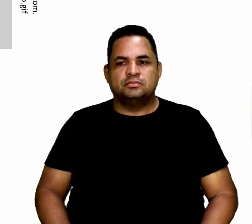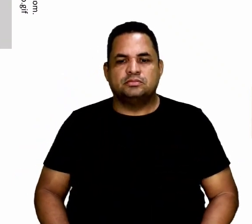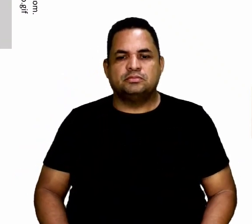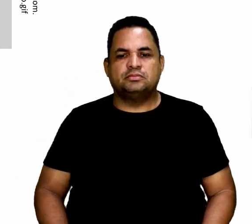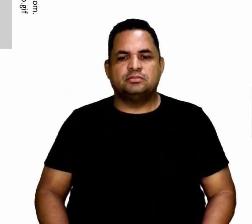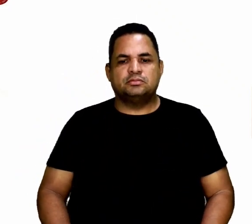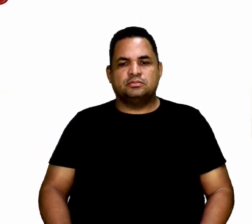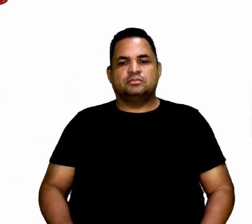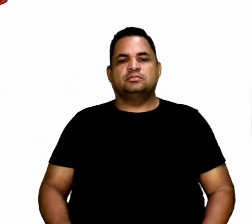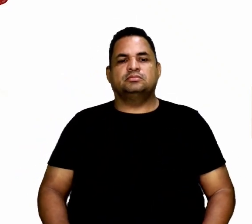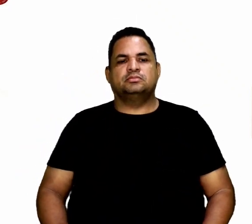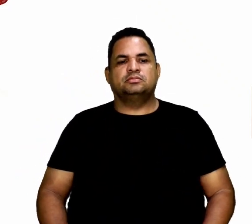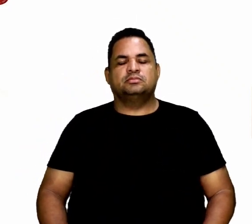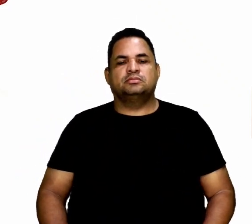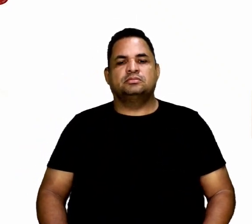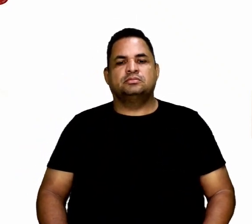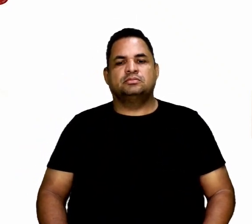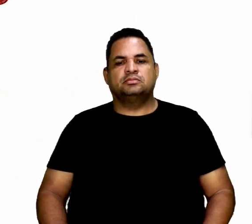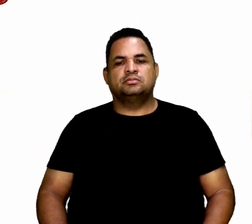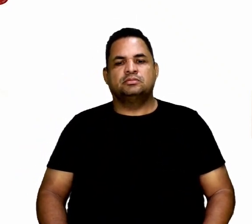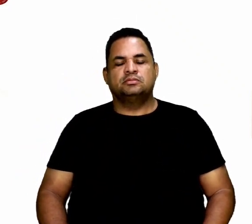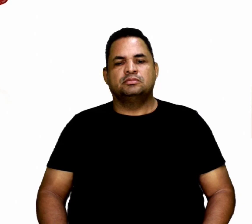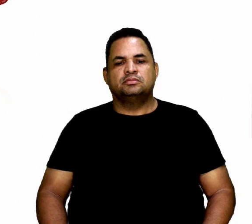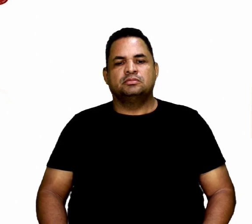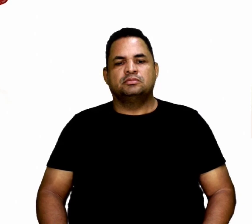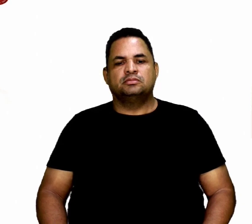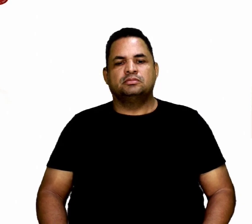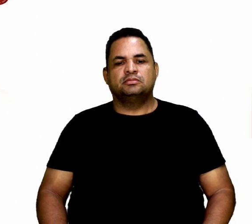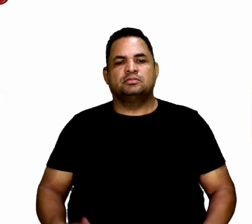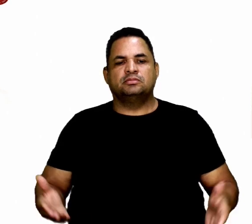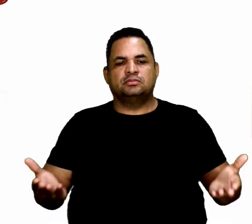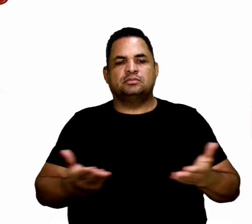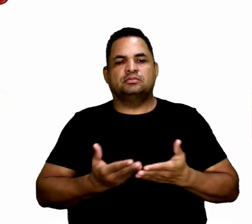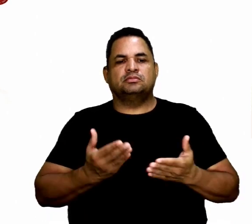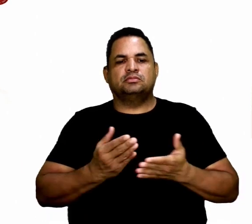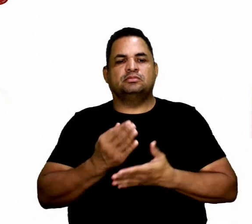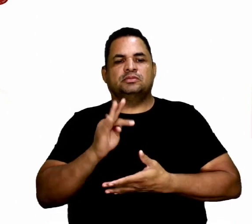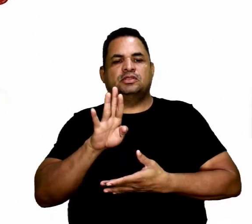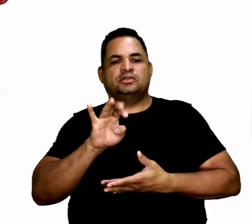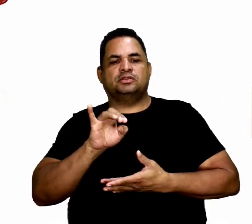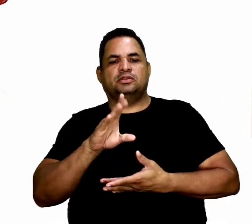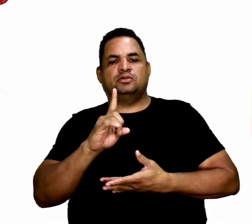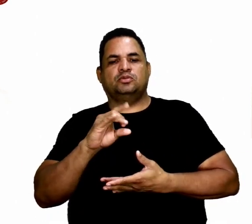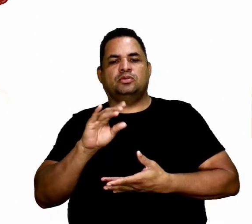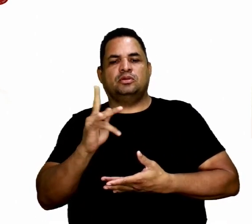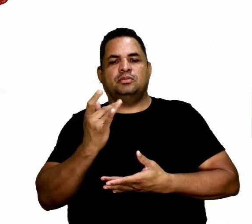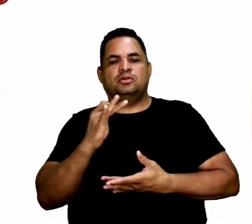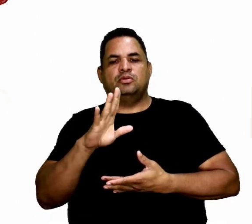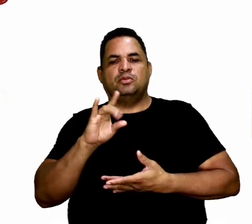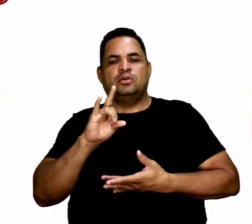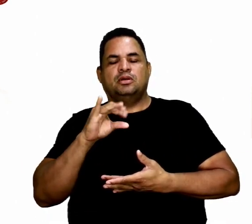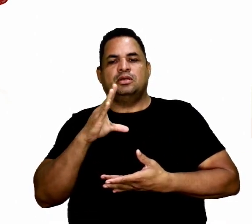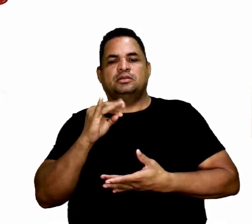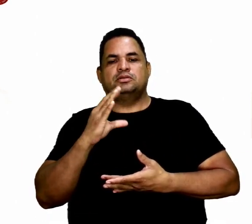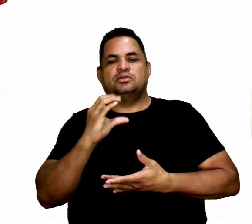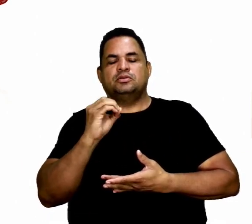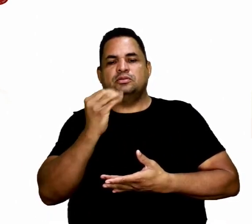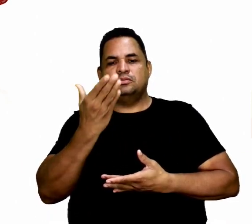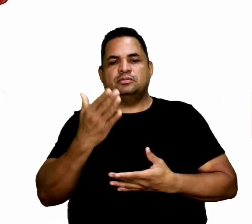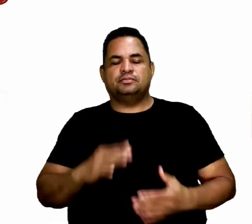ficar doente. Então agora, tecido hematopoético, né? Tão bonitinho, né? Eu acho tão legal essa